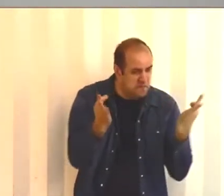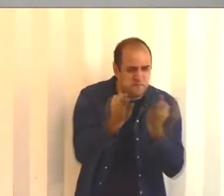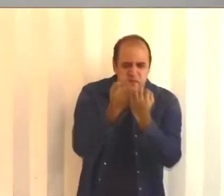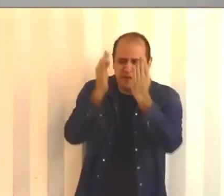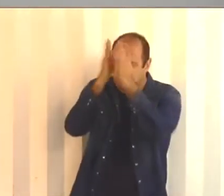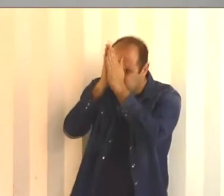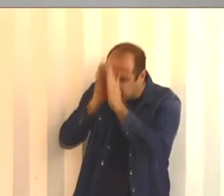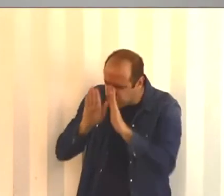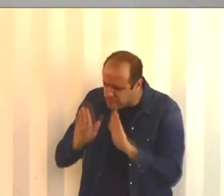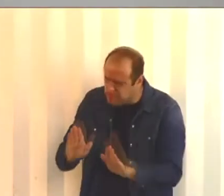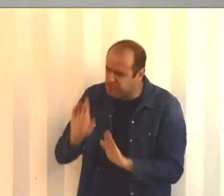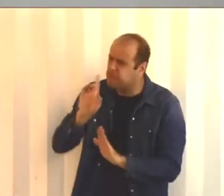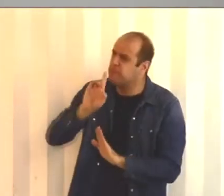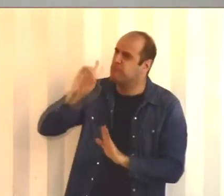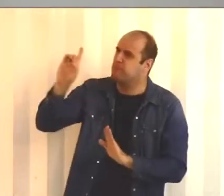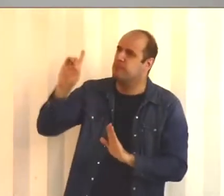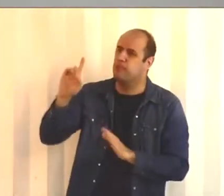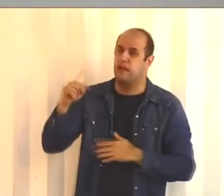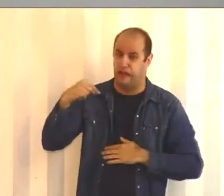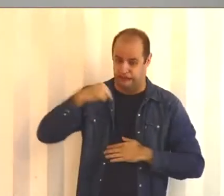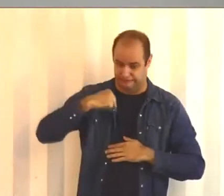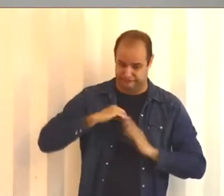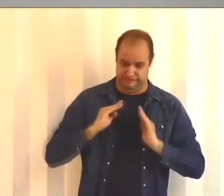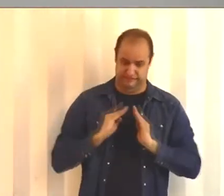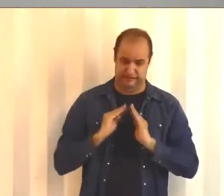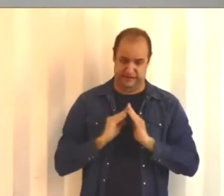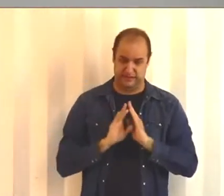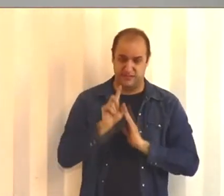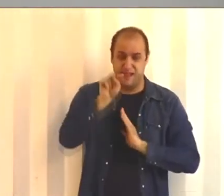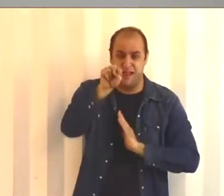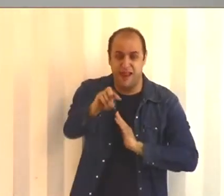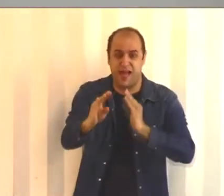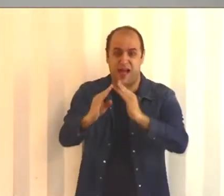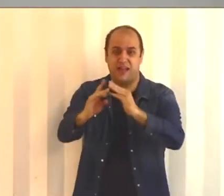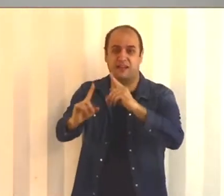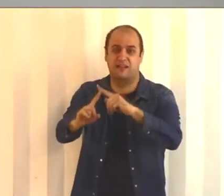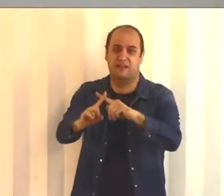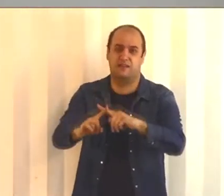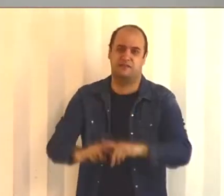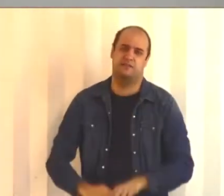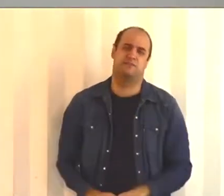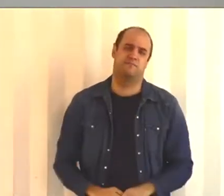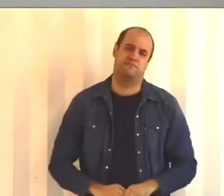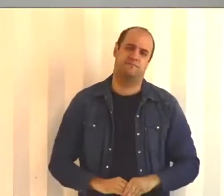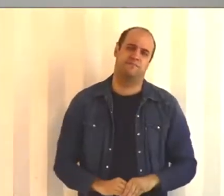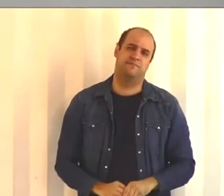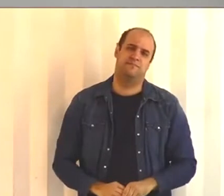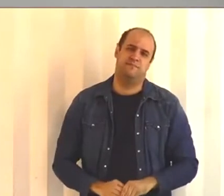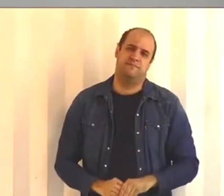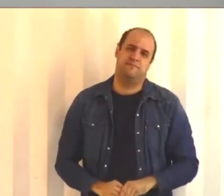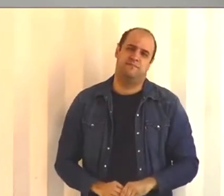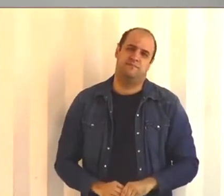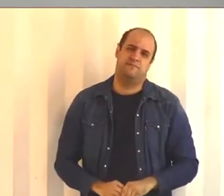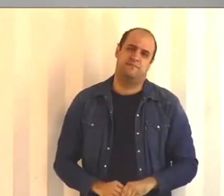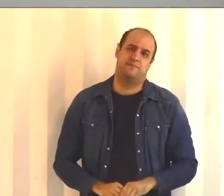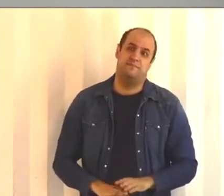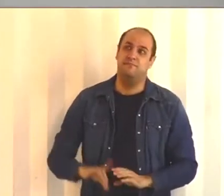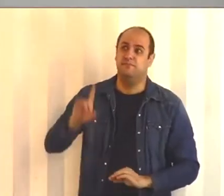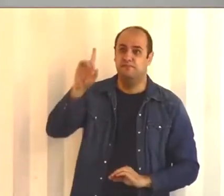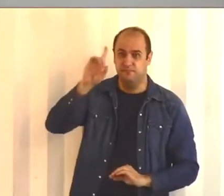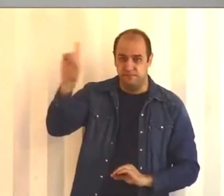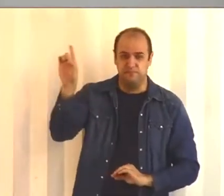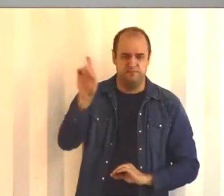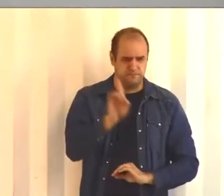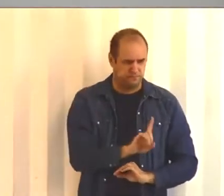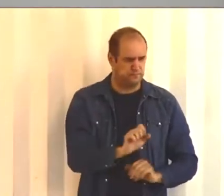tanto aqui na nossa casa, quanto na igreja com os nossos irmãos. Deus foi suficiente para Abraão, apesar